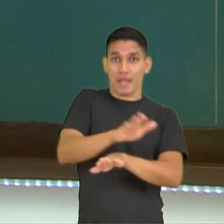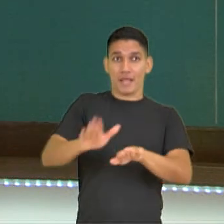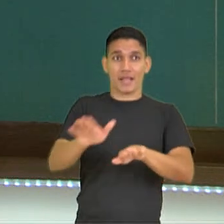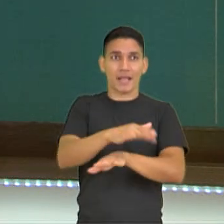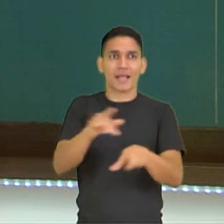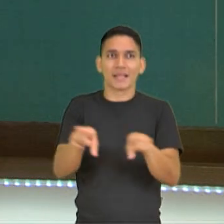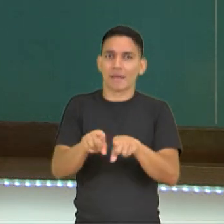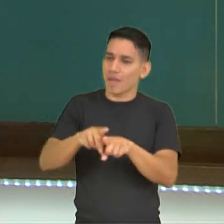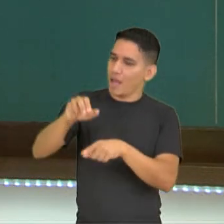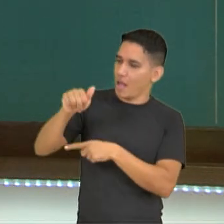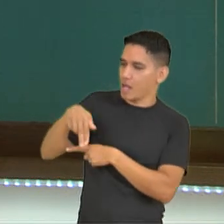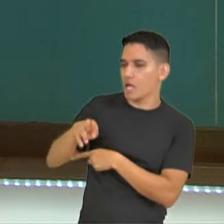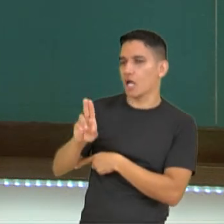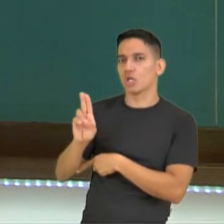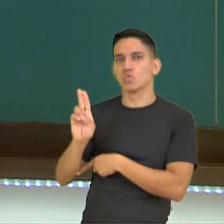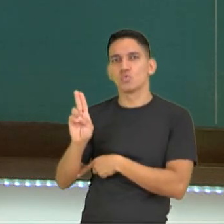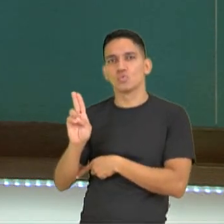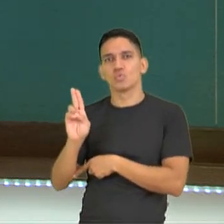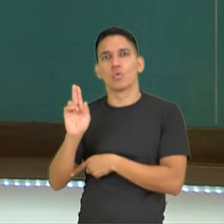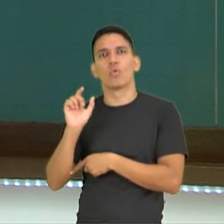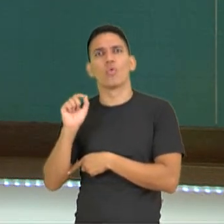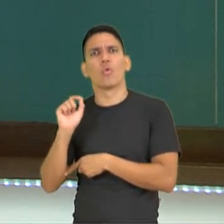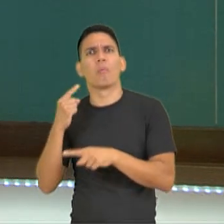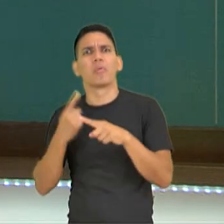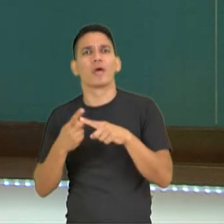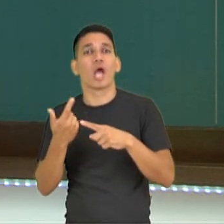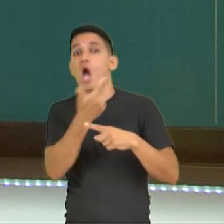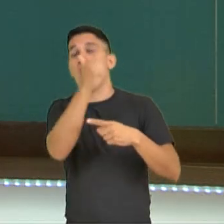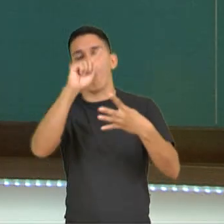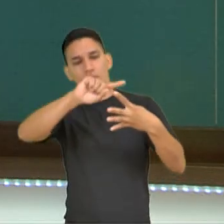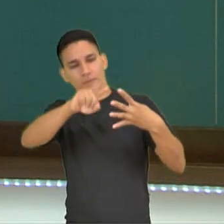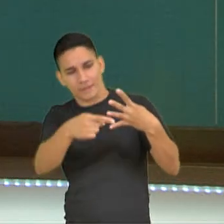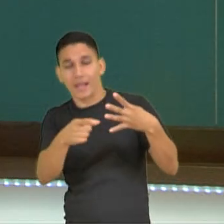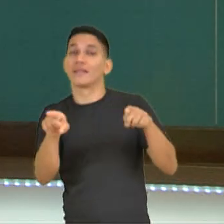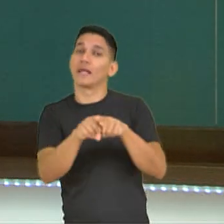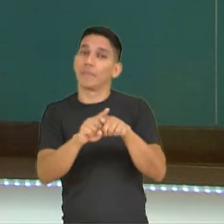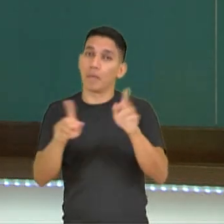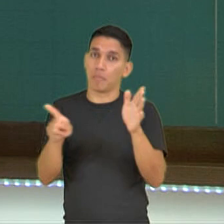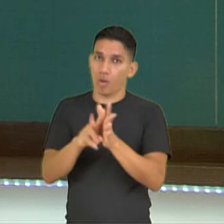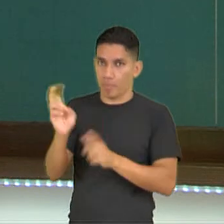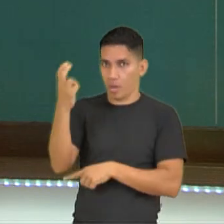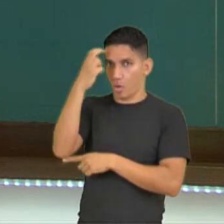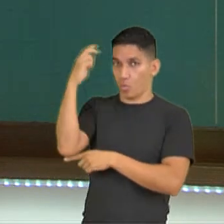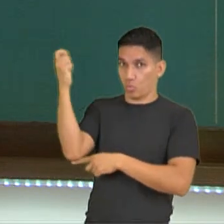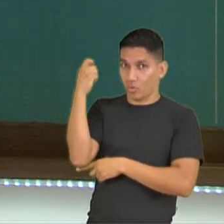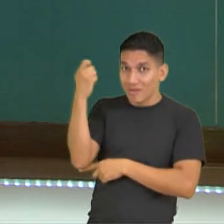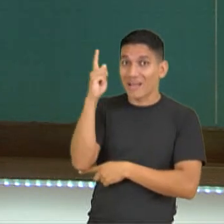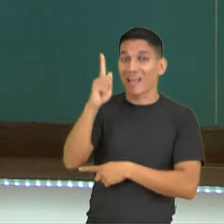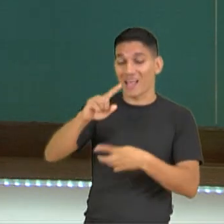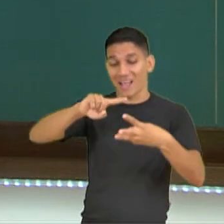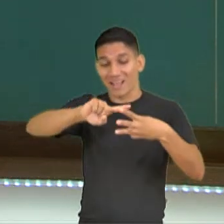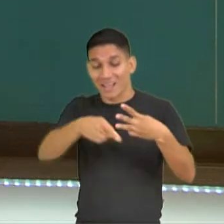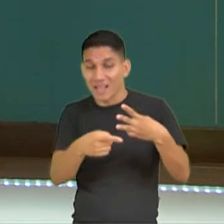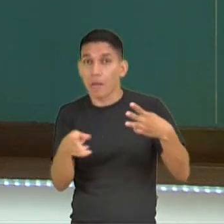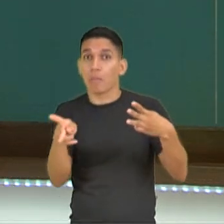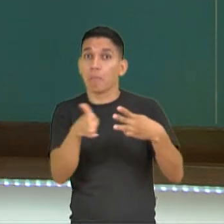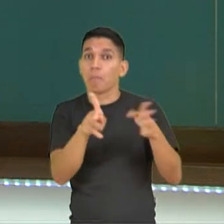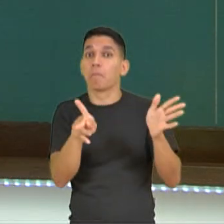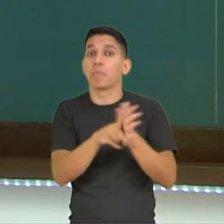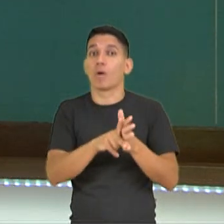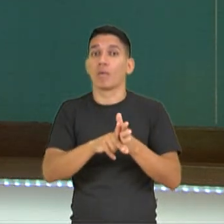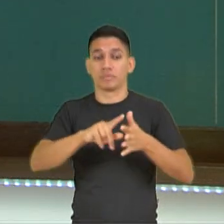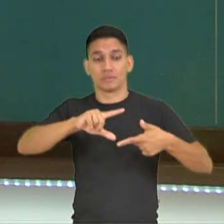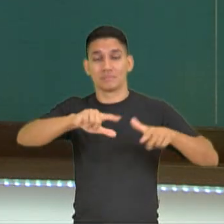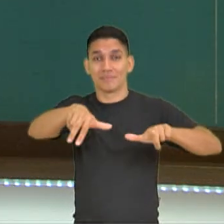as outras danças citadas façam parte do universo gaúcho, elas são descritas como as danças de salão, sendo apenas as opções